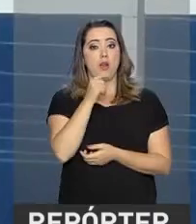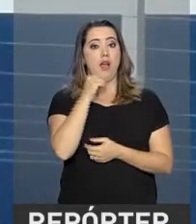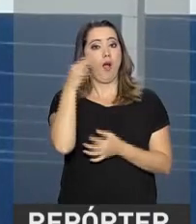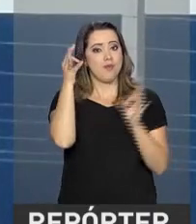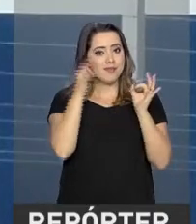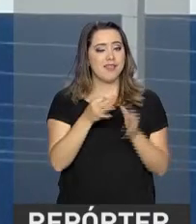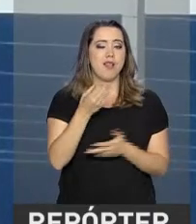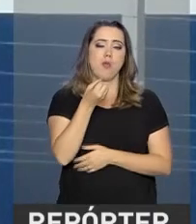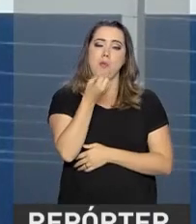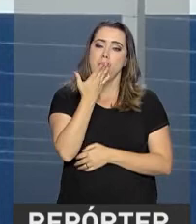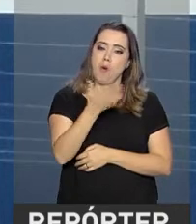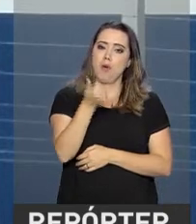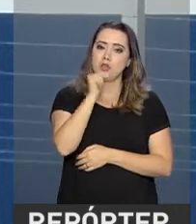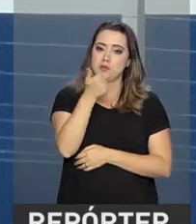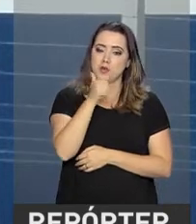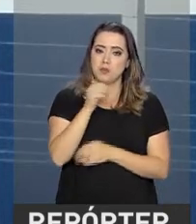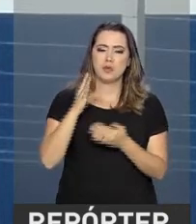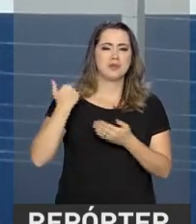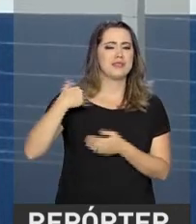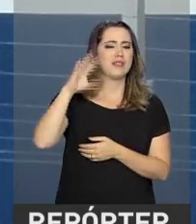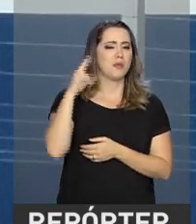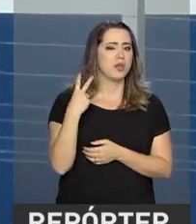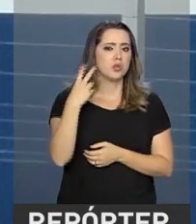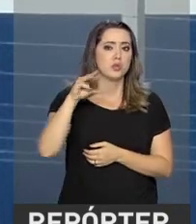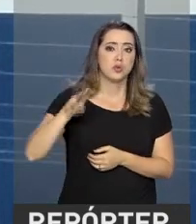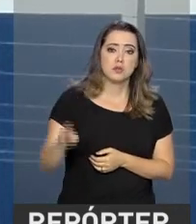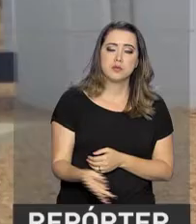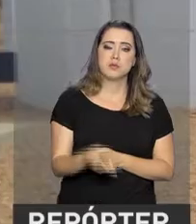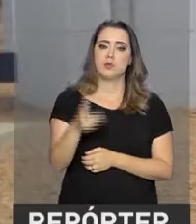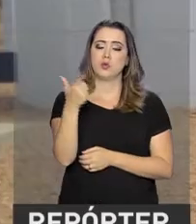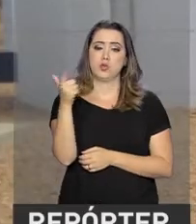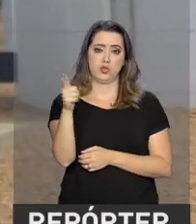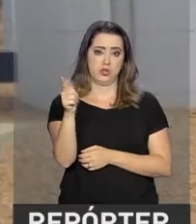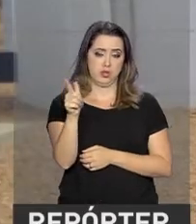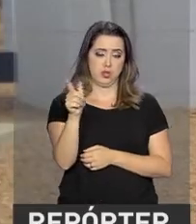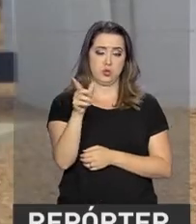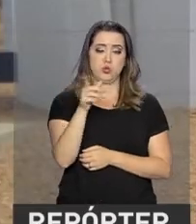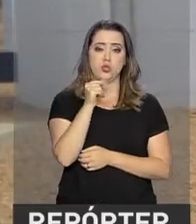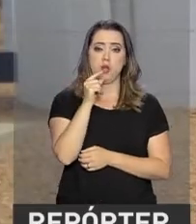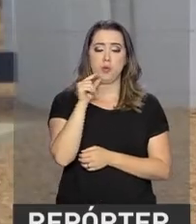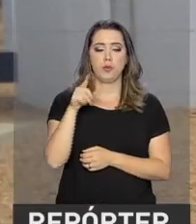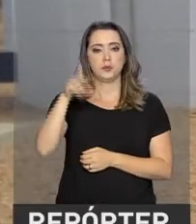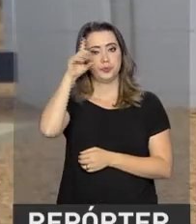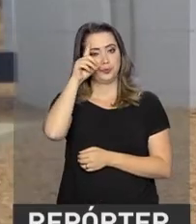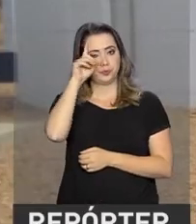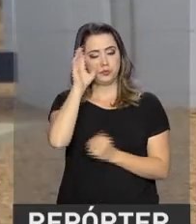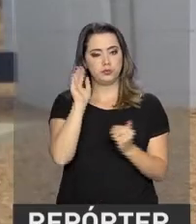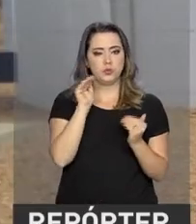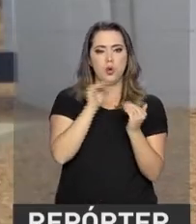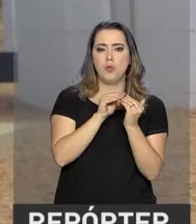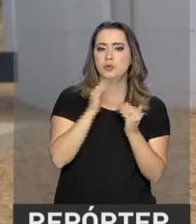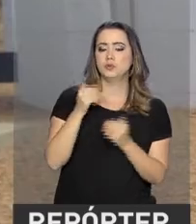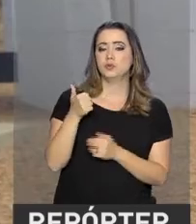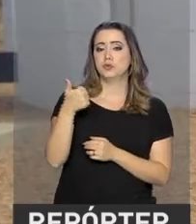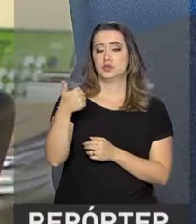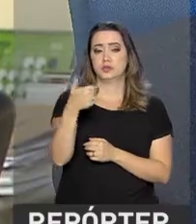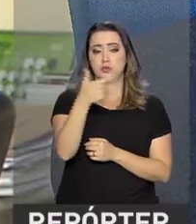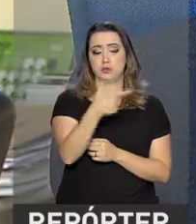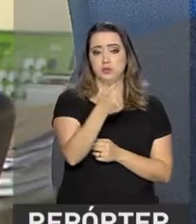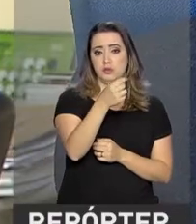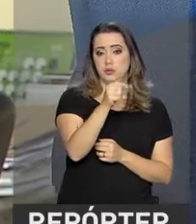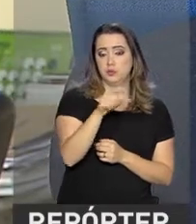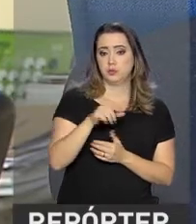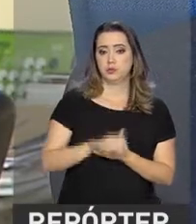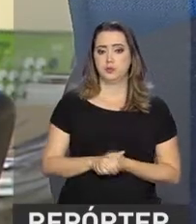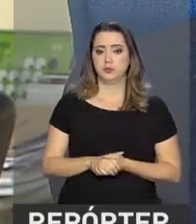semiárido brasileiro, com produção de 2 milhões de litros de água doce por dia. A meta é chegar a 1.200. É um